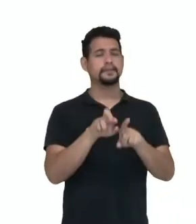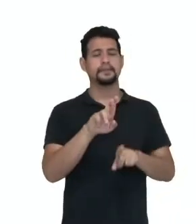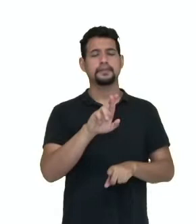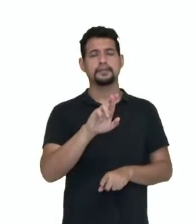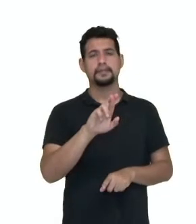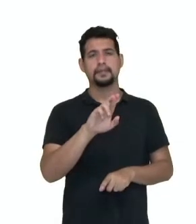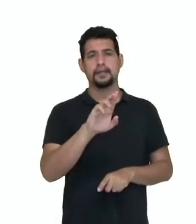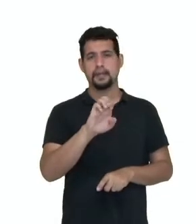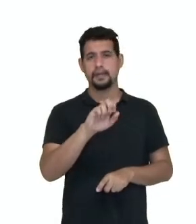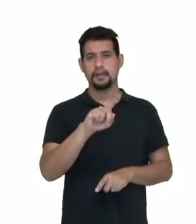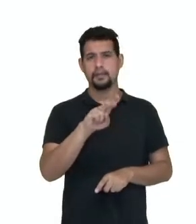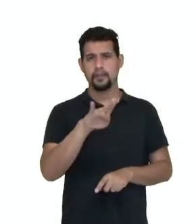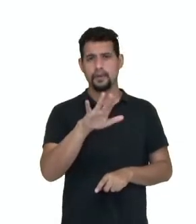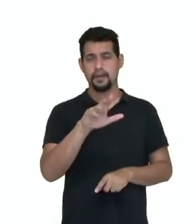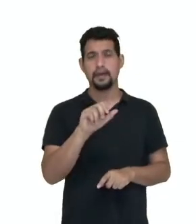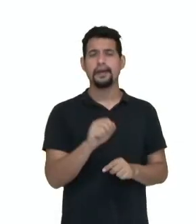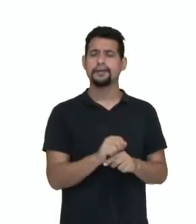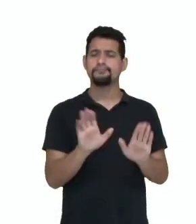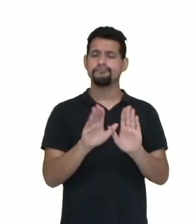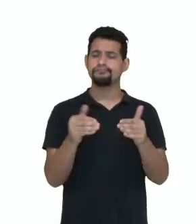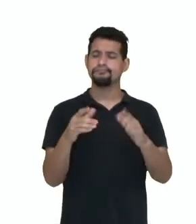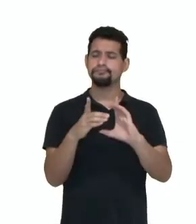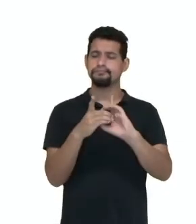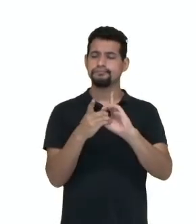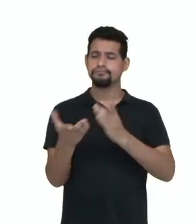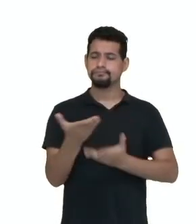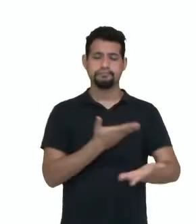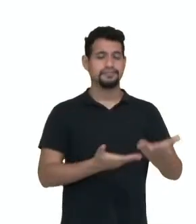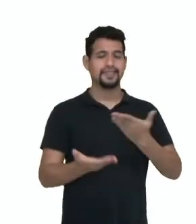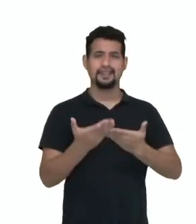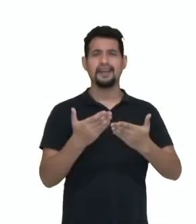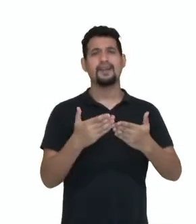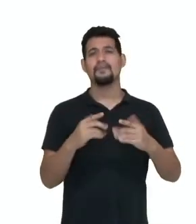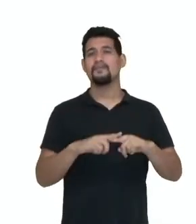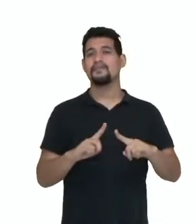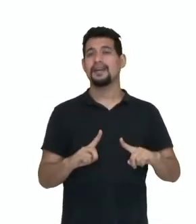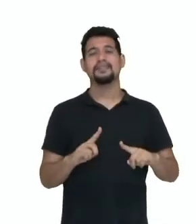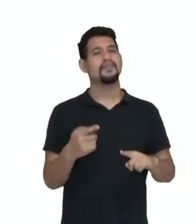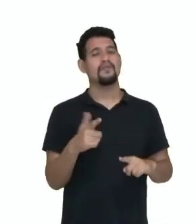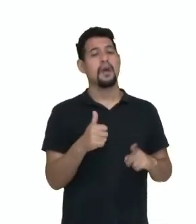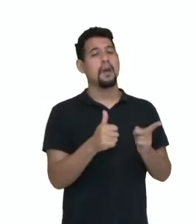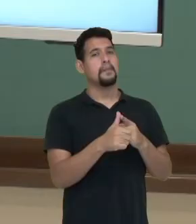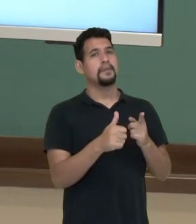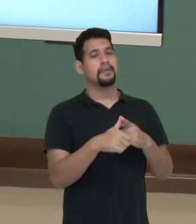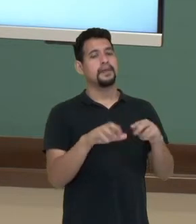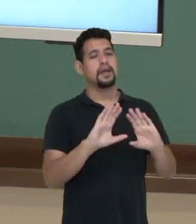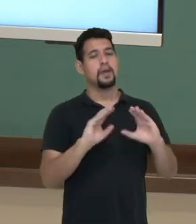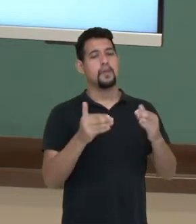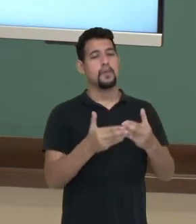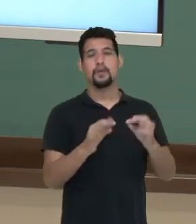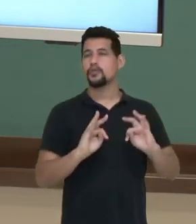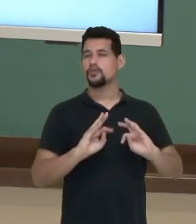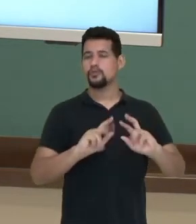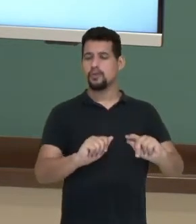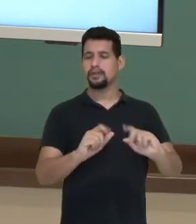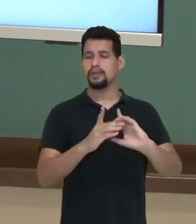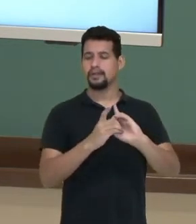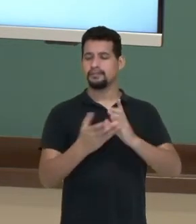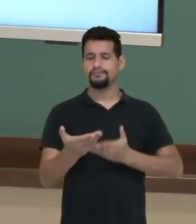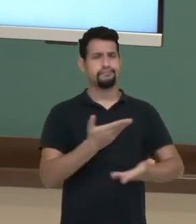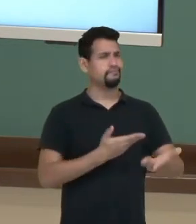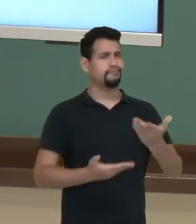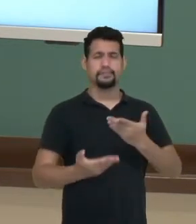regime mais democrático. Ainda não podemos dizer que a primeira República Brasileira foi totalmente democrática, mas ainda